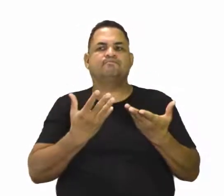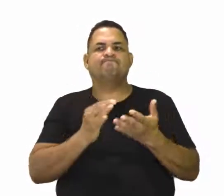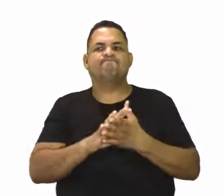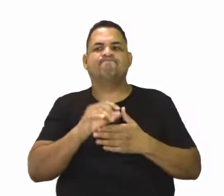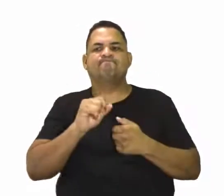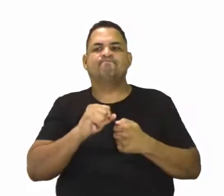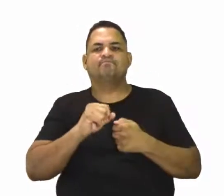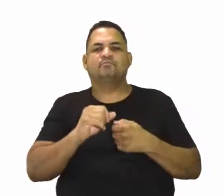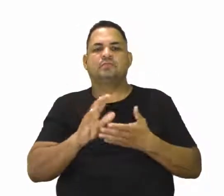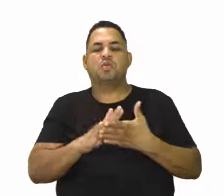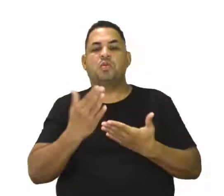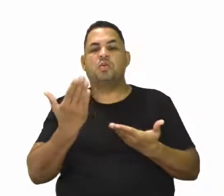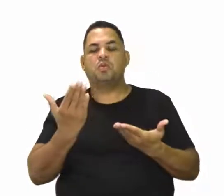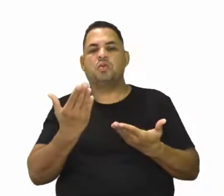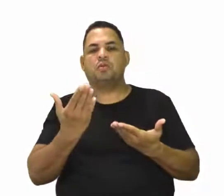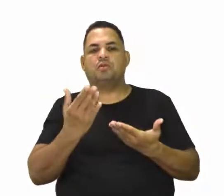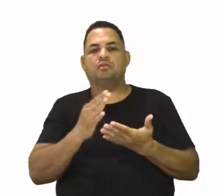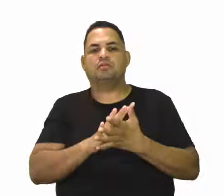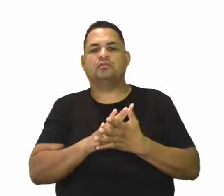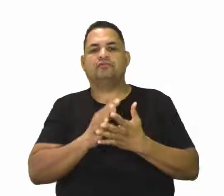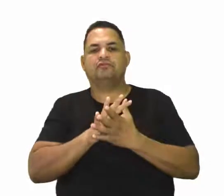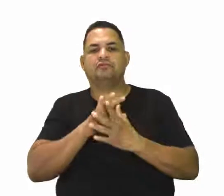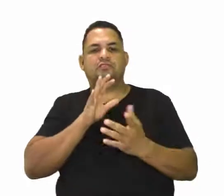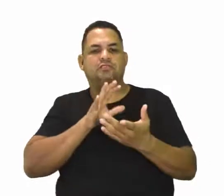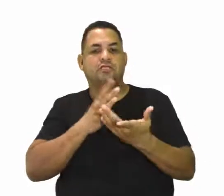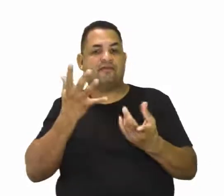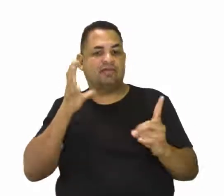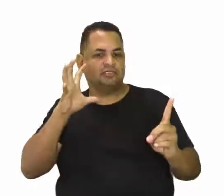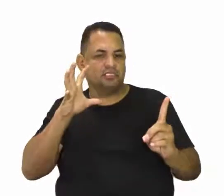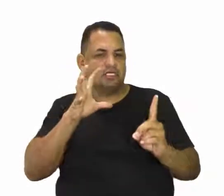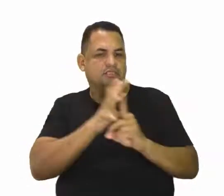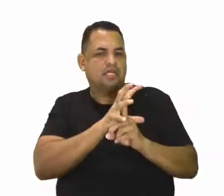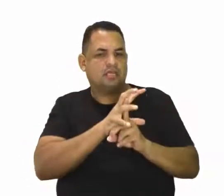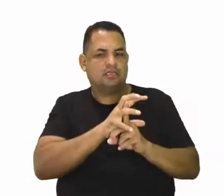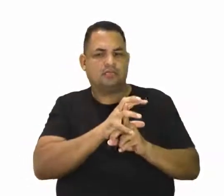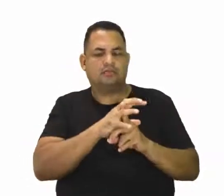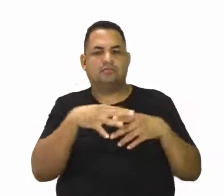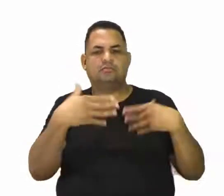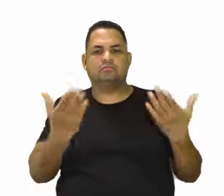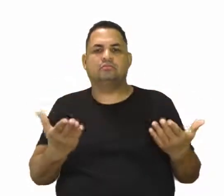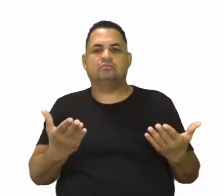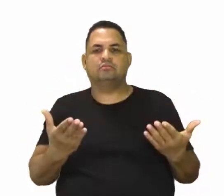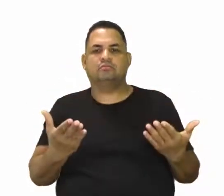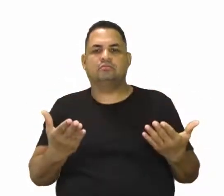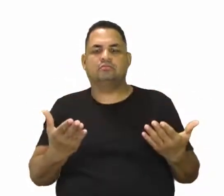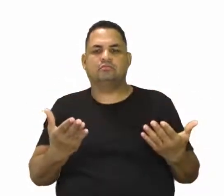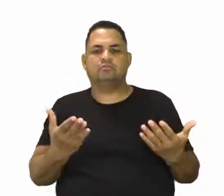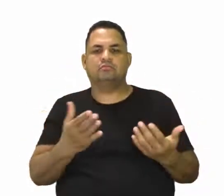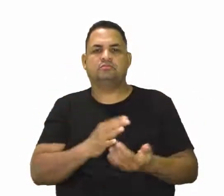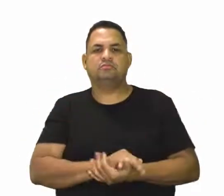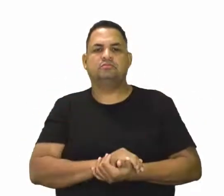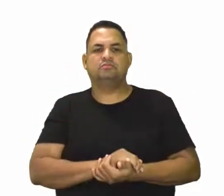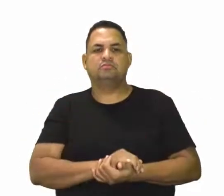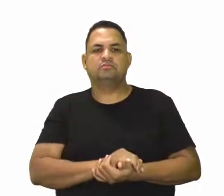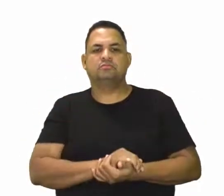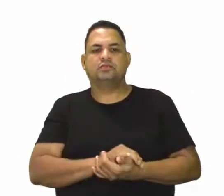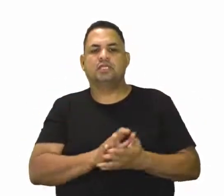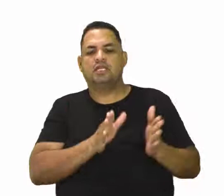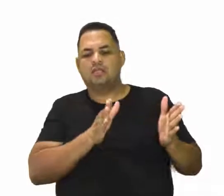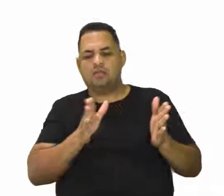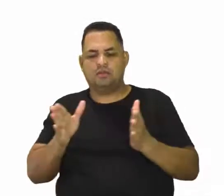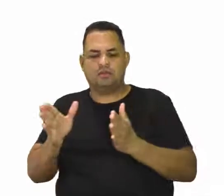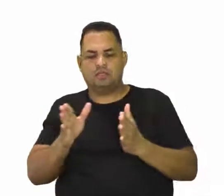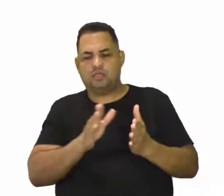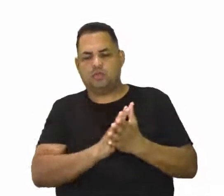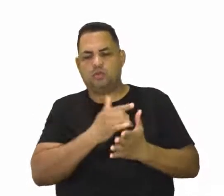fez mediante a esse atentado a E aí claro que no daquele período